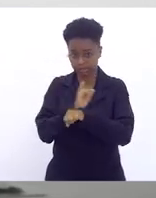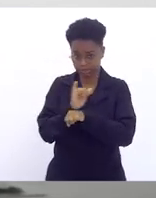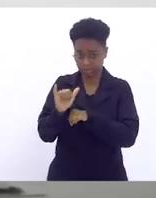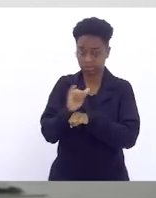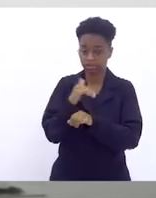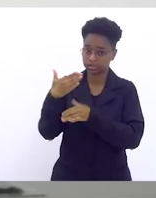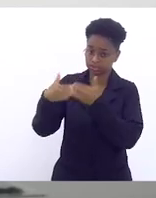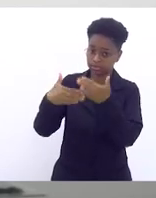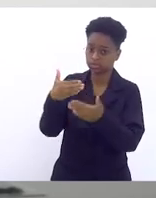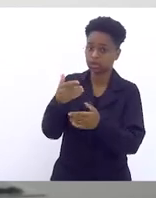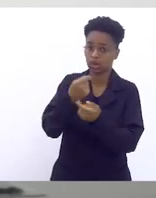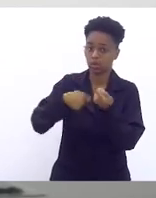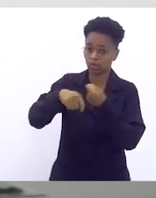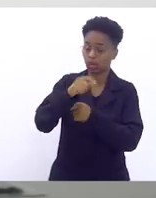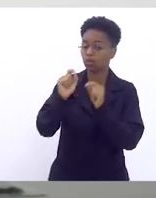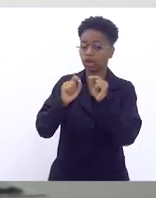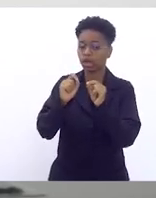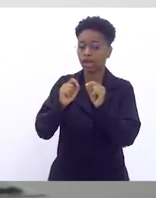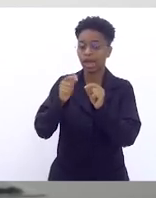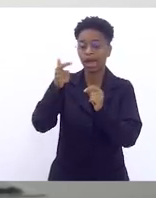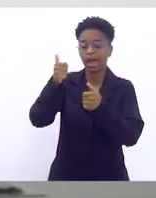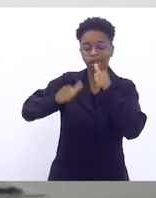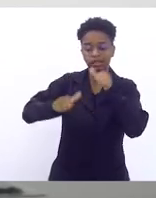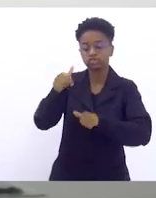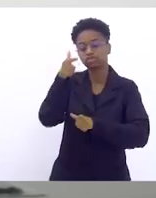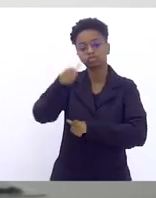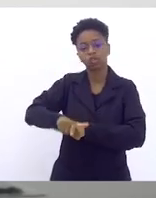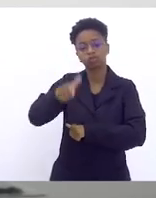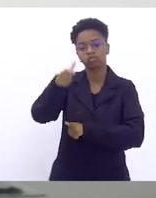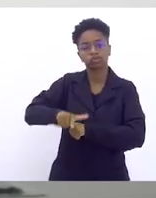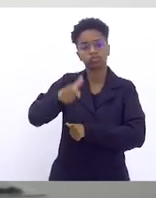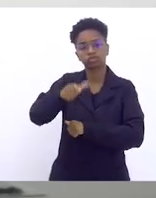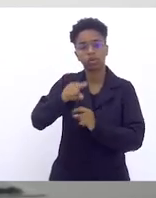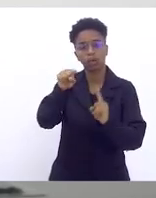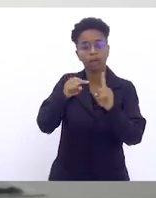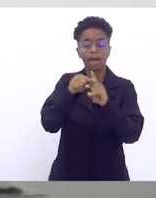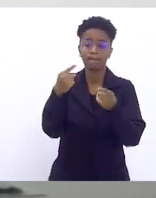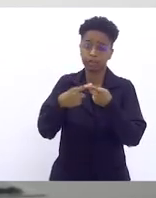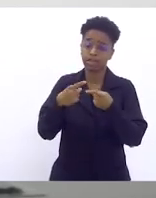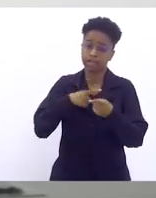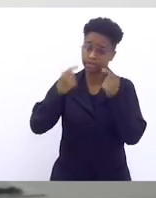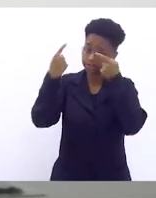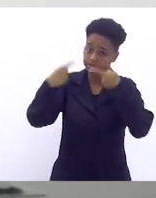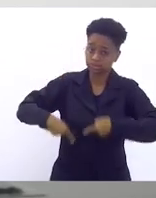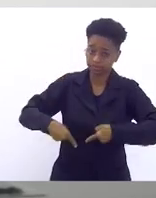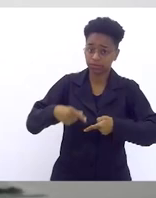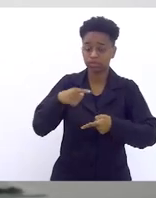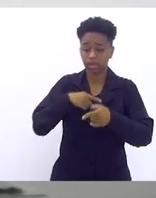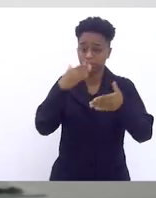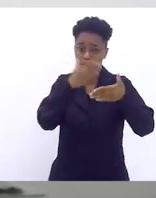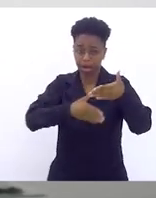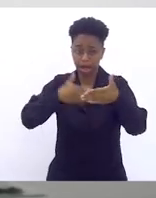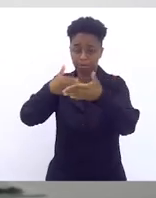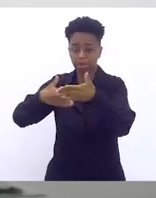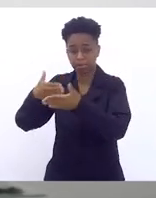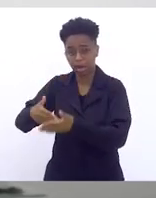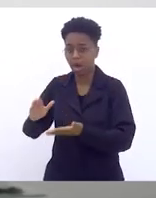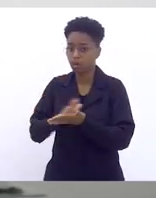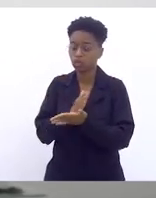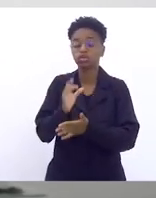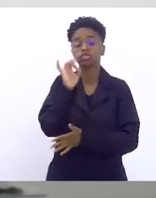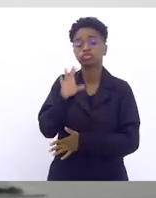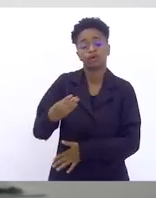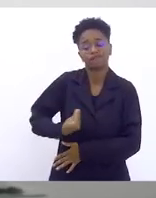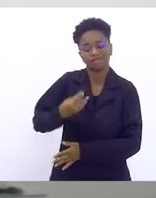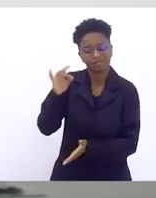que é revisão constante de metas Porque que a gente encontra desafios a demandas obstáculos que só no mundo real